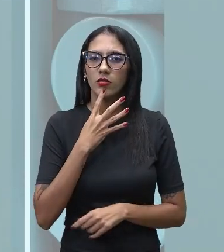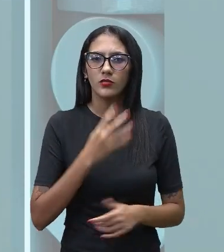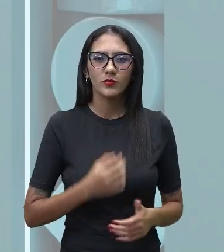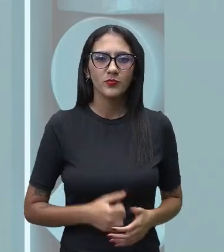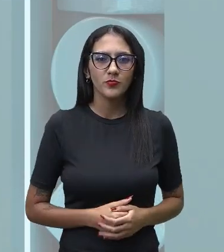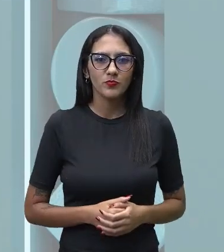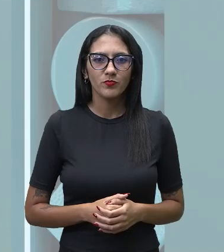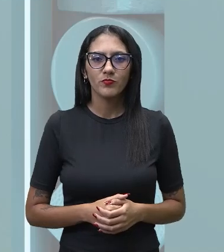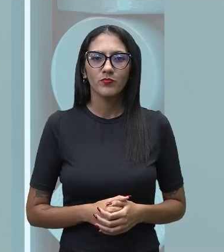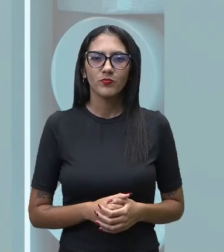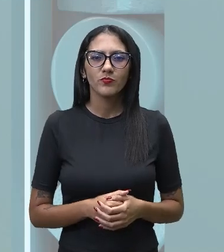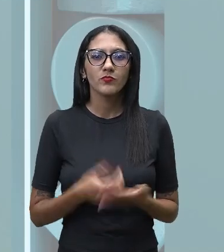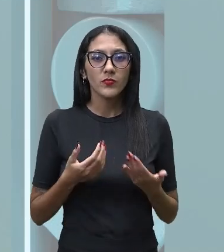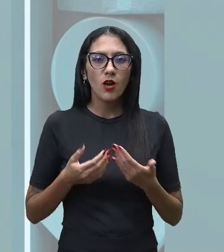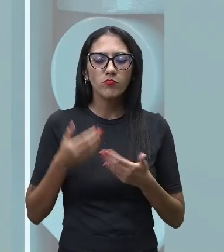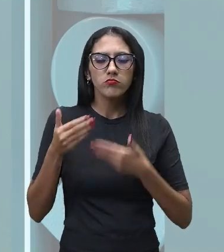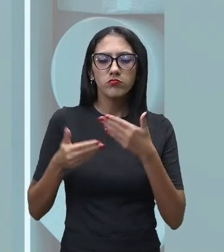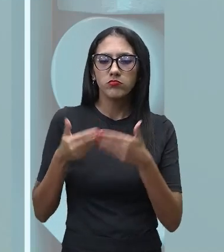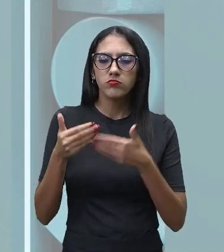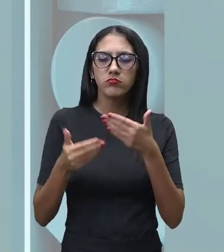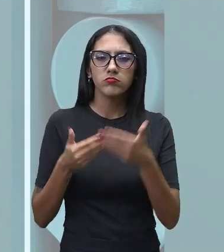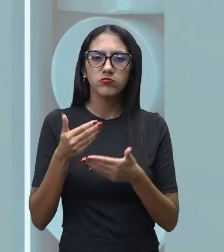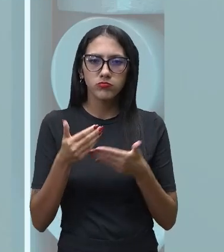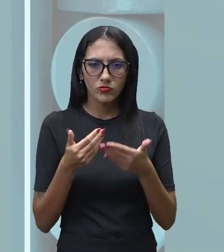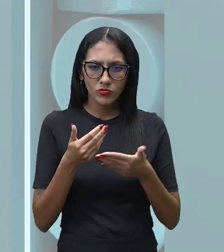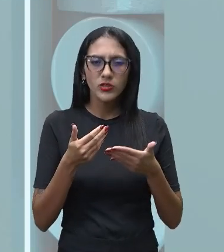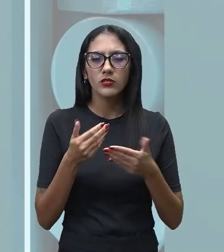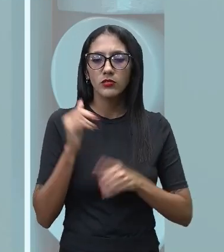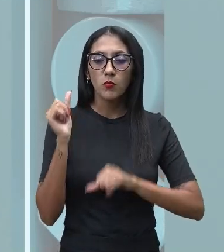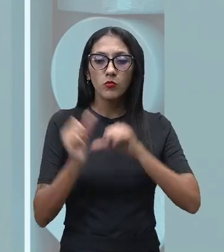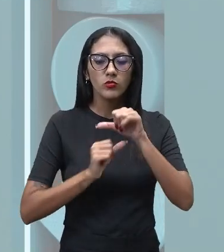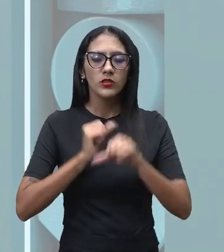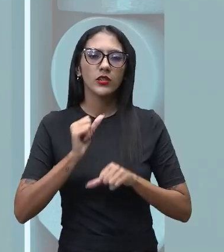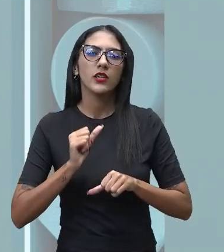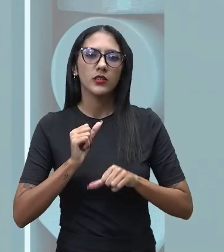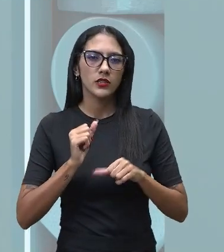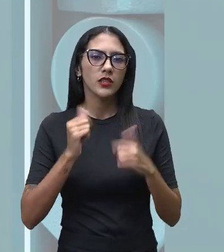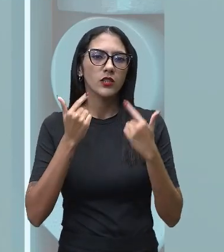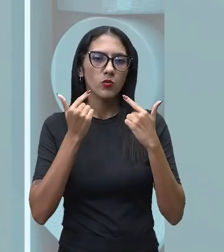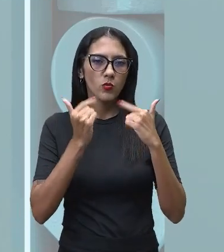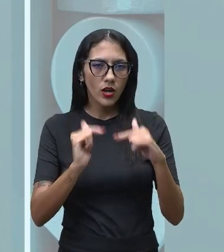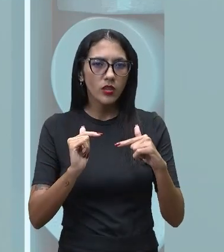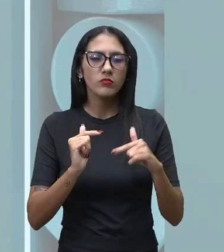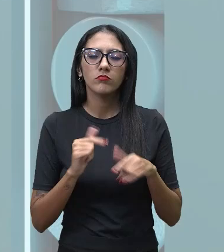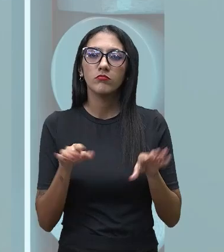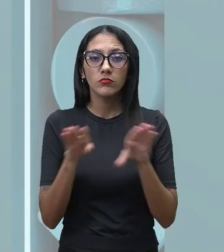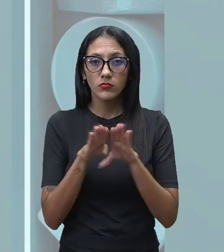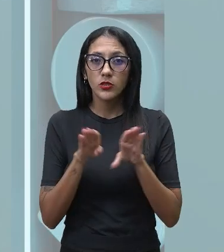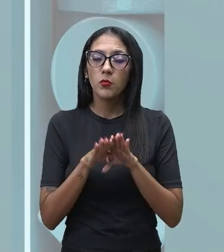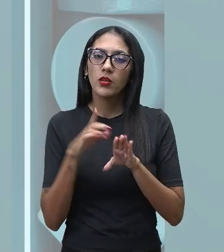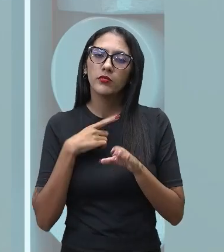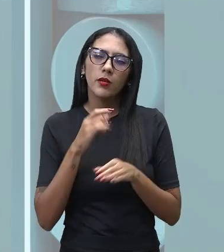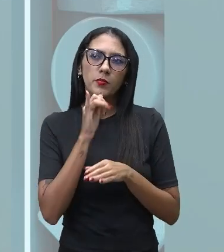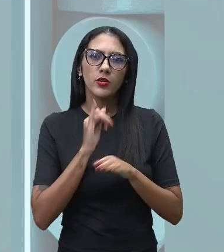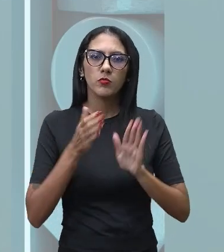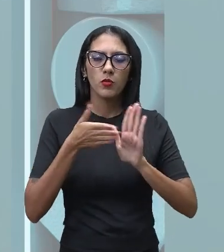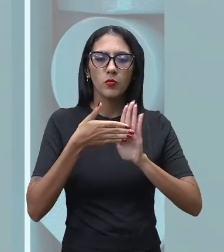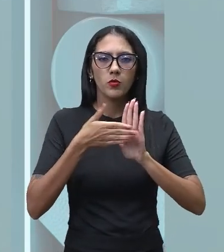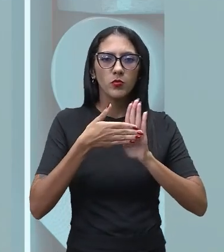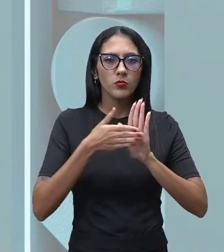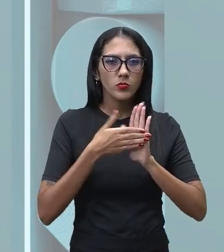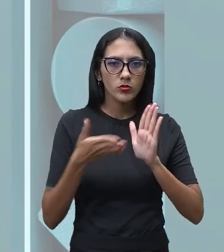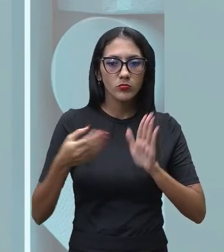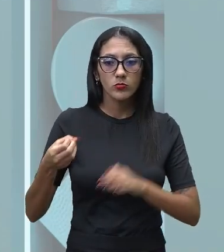nesse processo, fugir disso, sair do óbvio do cotidiano, também seria propor novas formas